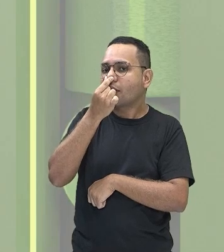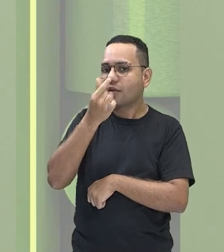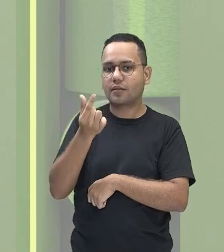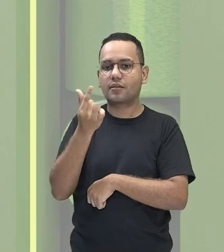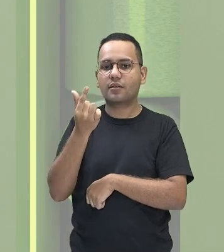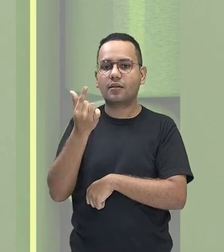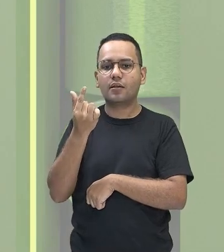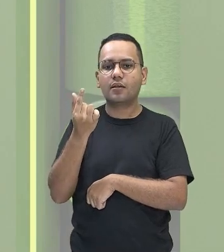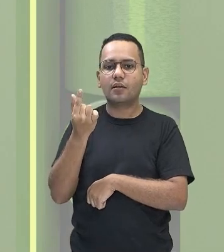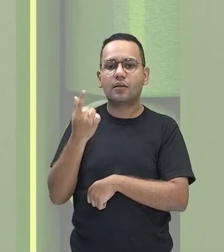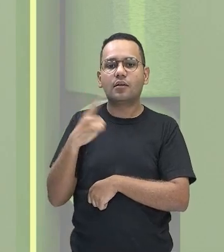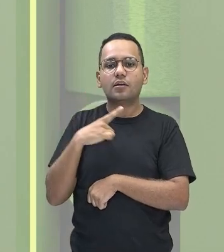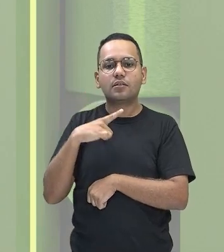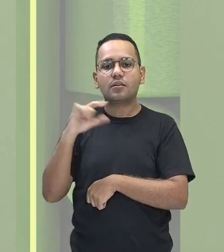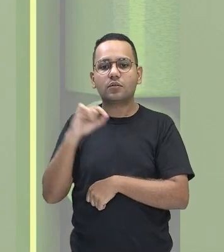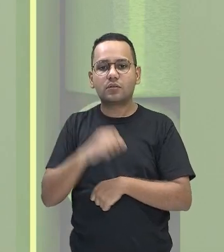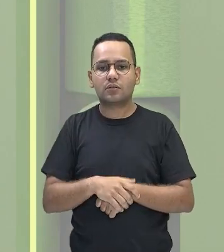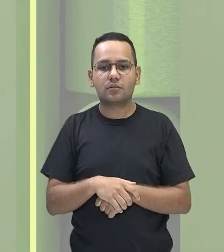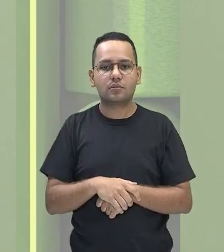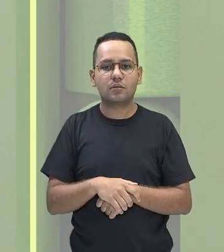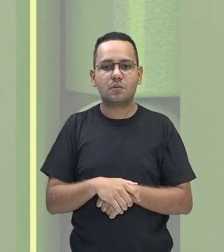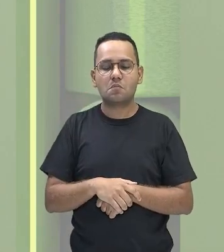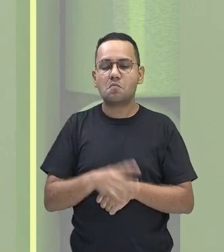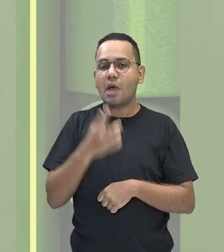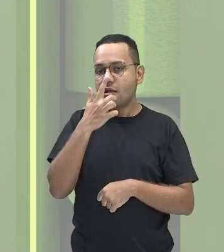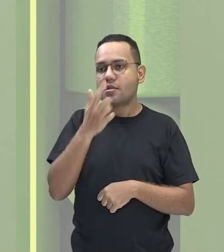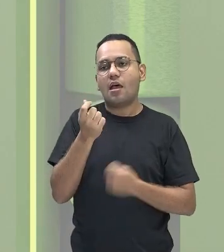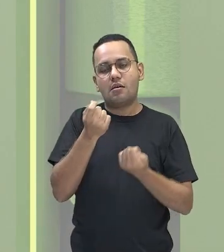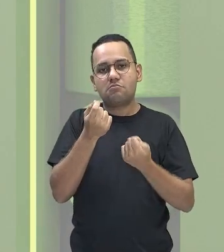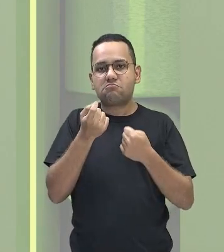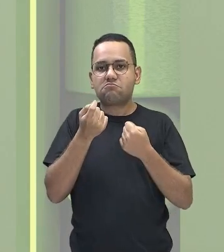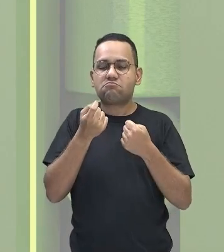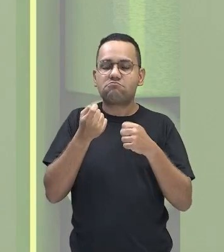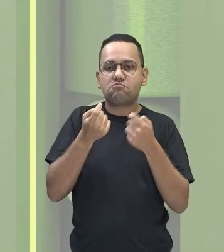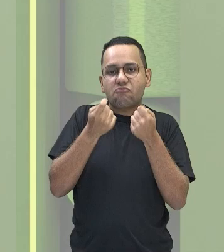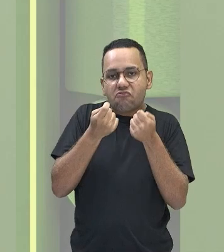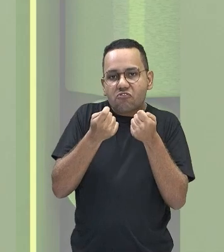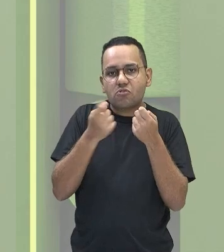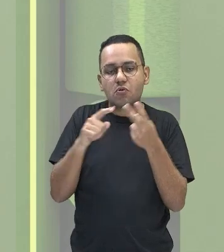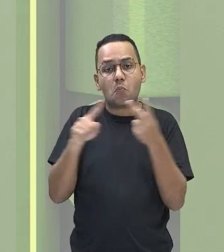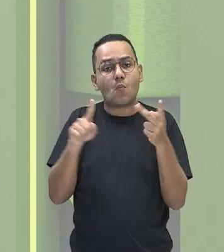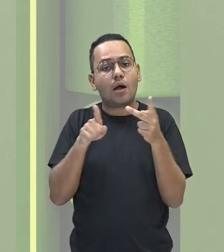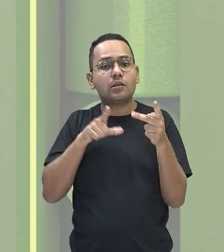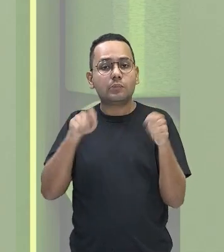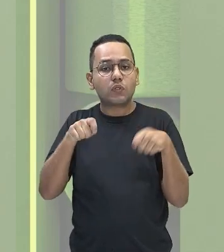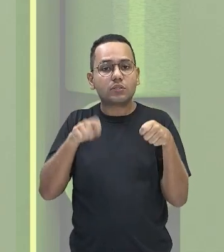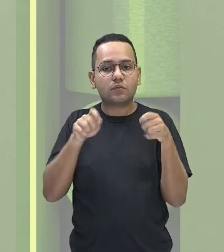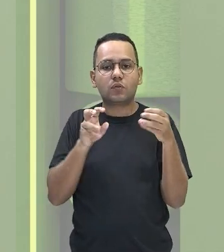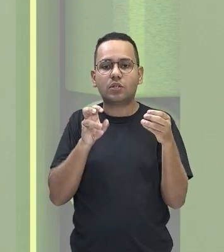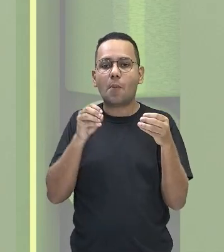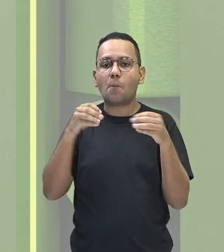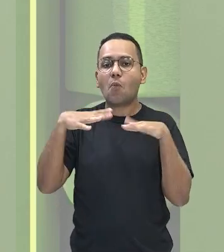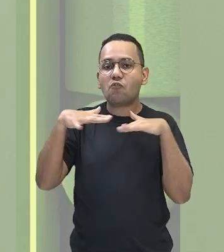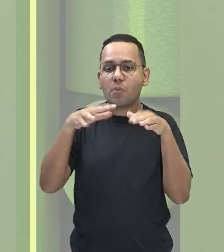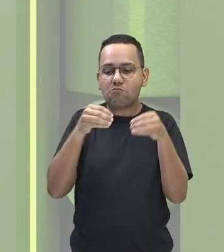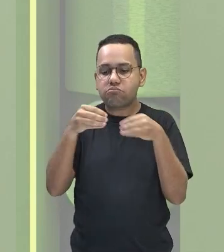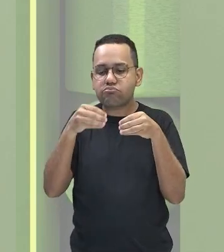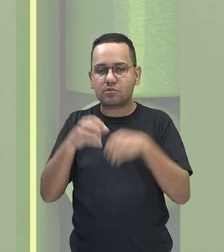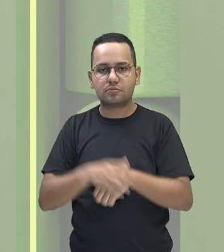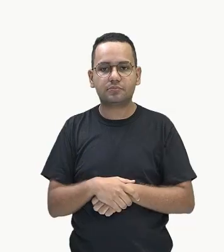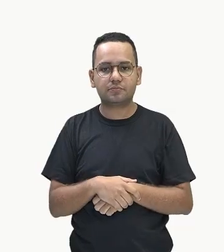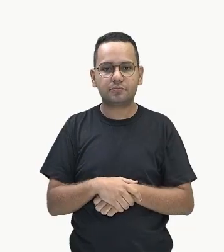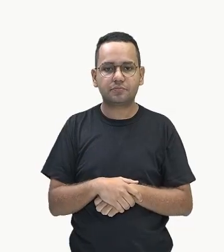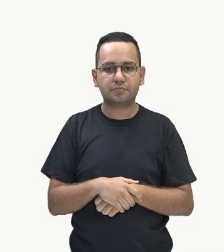que ele é um tecido, ele é um pouco mais firme, mas ele é também maleável, ele pode ser movimentado.